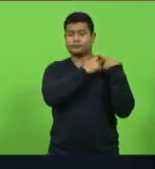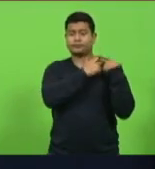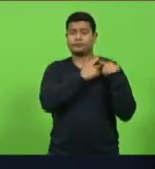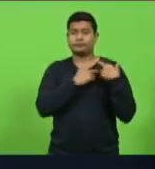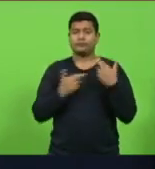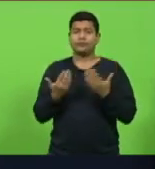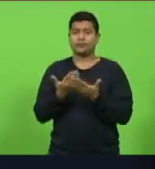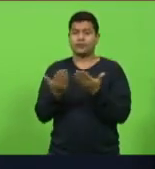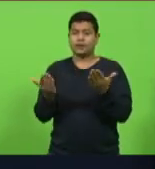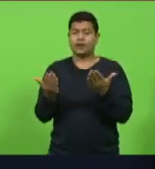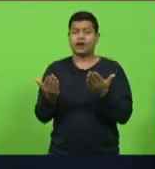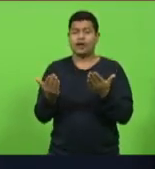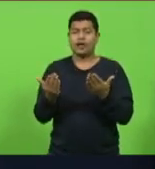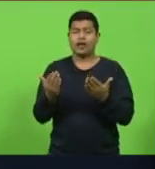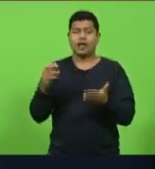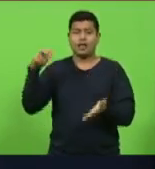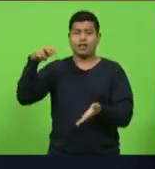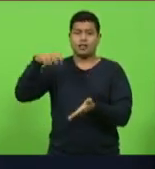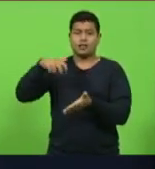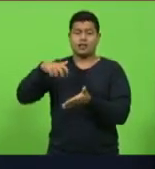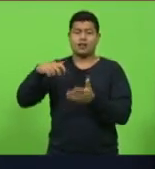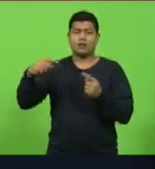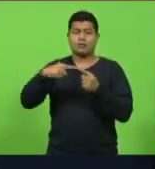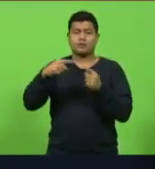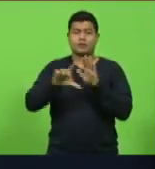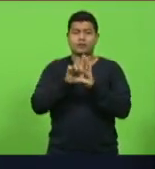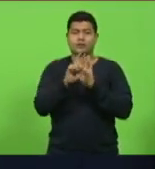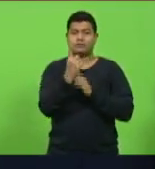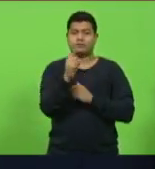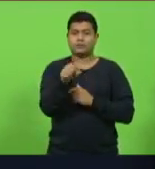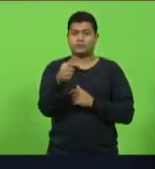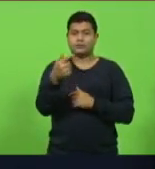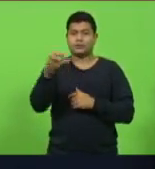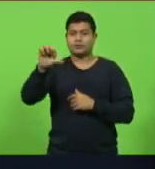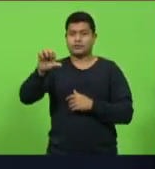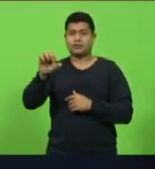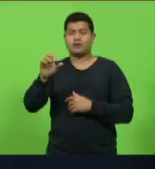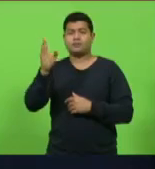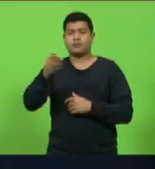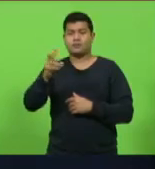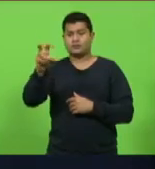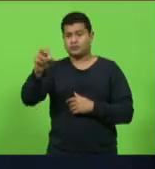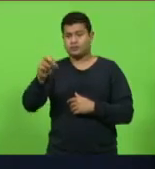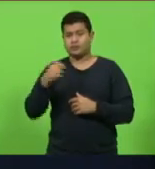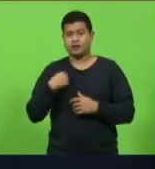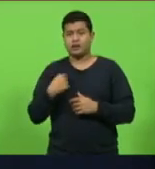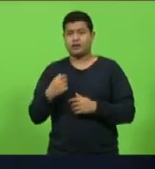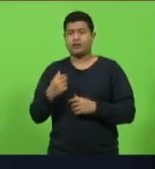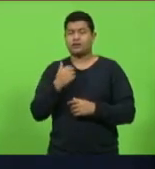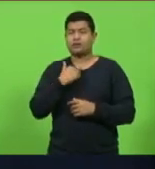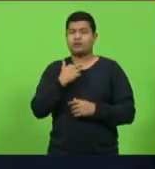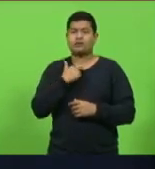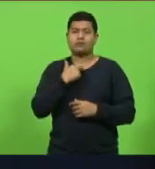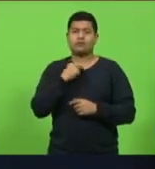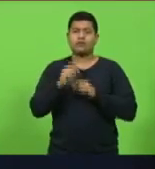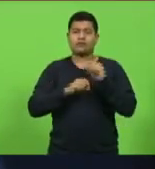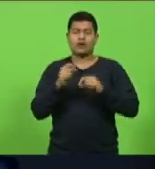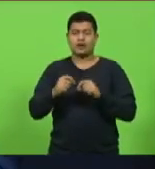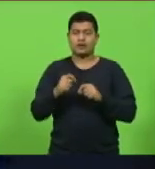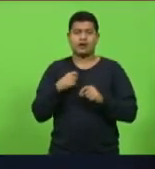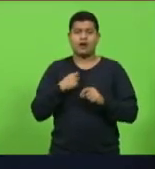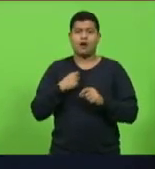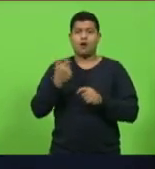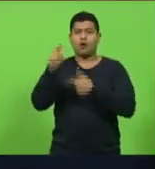previstos na lei específica 1079 e não admite interpretação extensiva por analogia